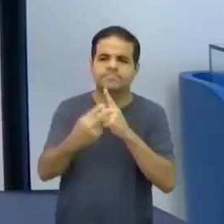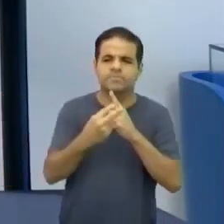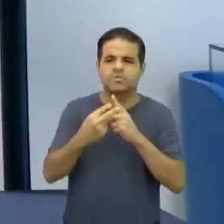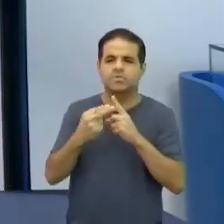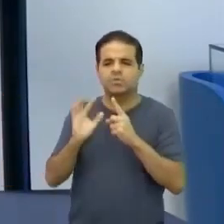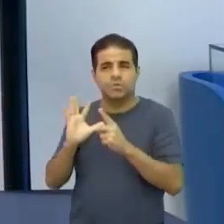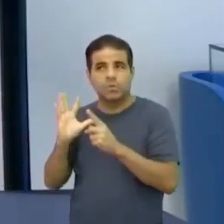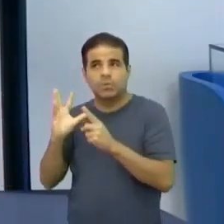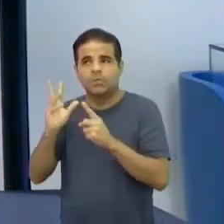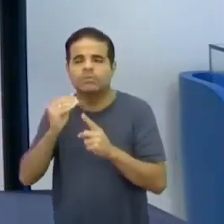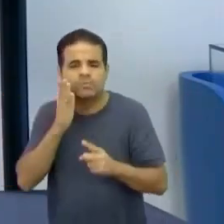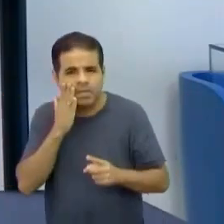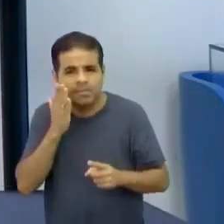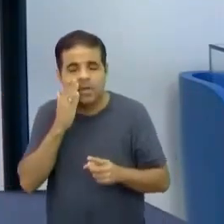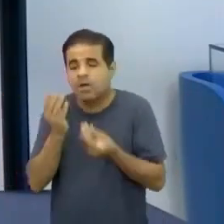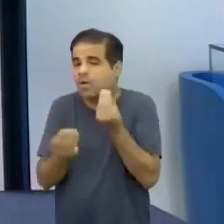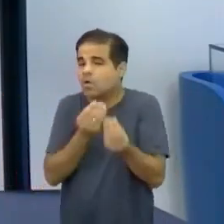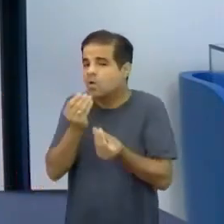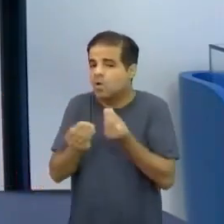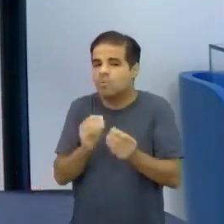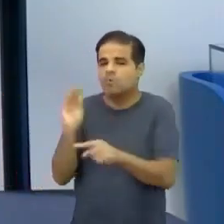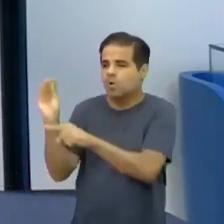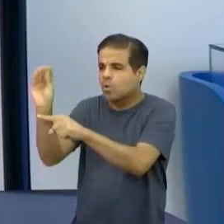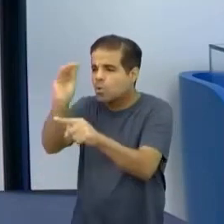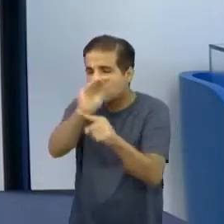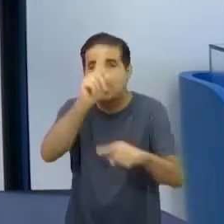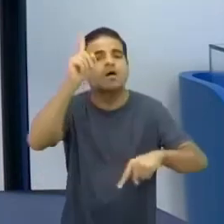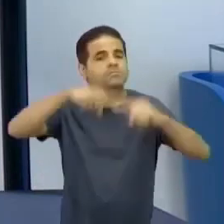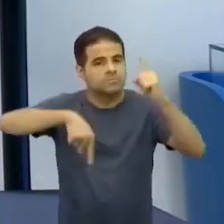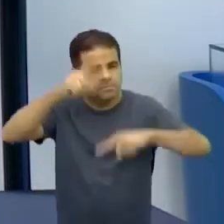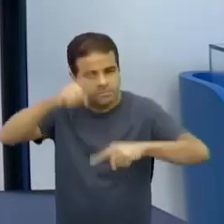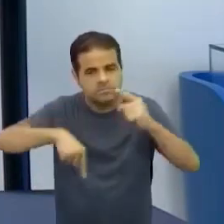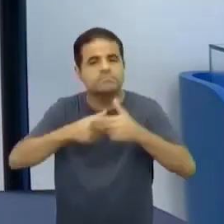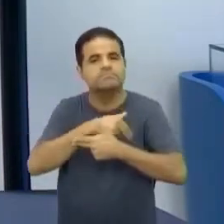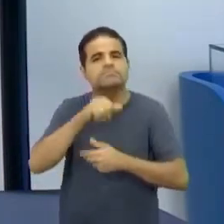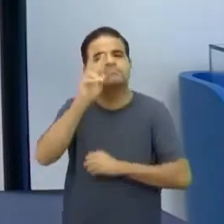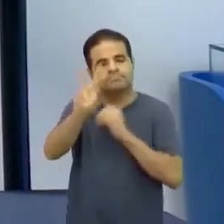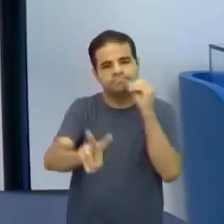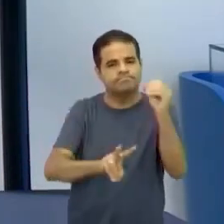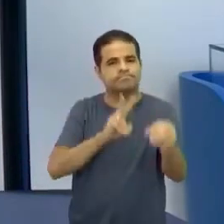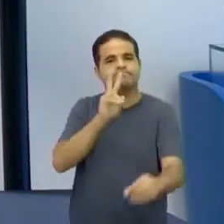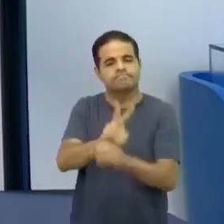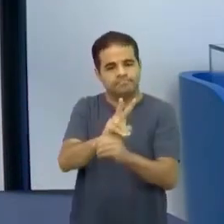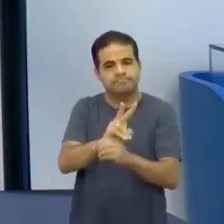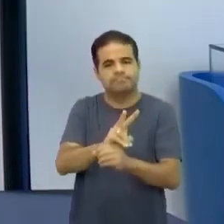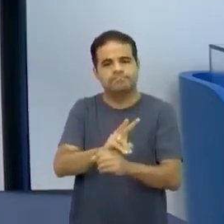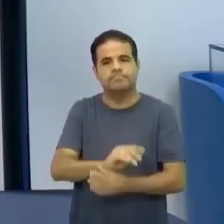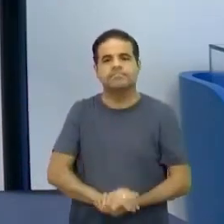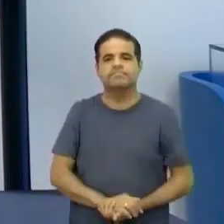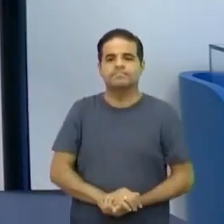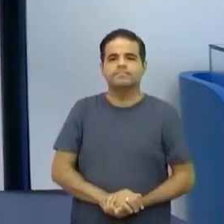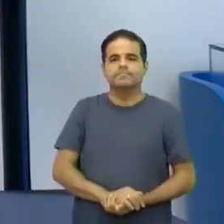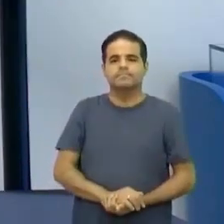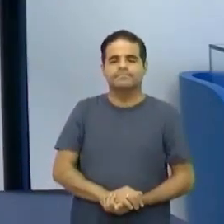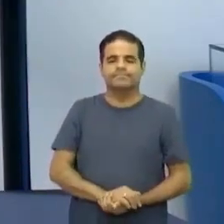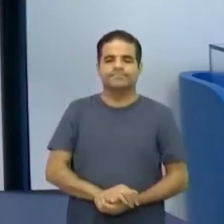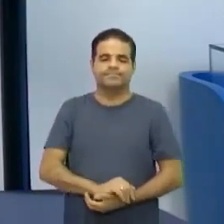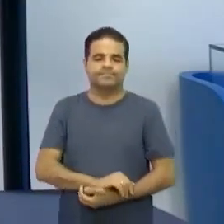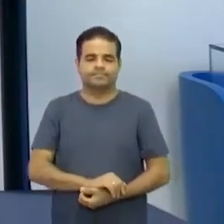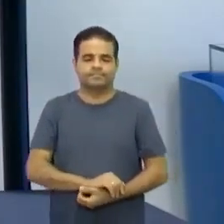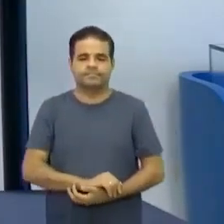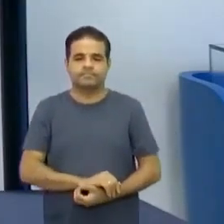para que nós saibamos como cuidar desse bem com sustentabilidade, tá certo? Muito